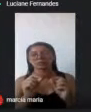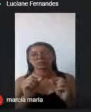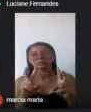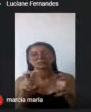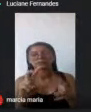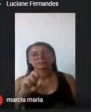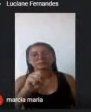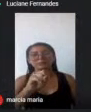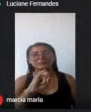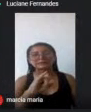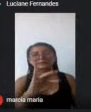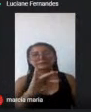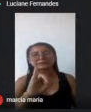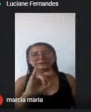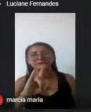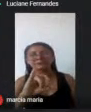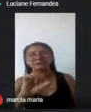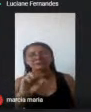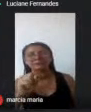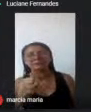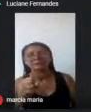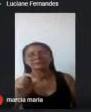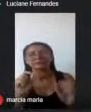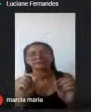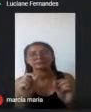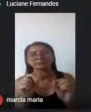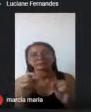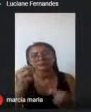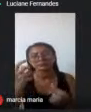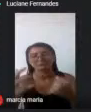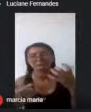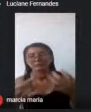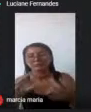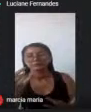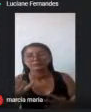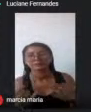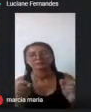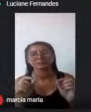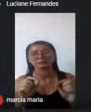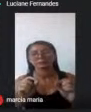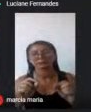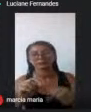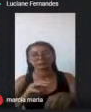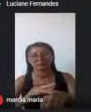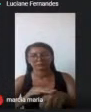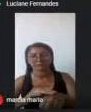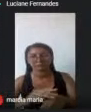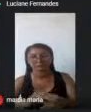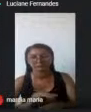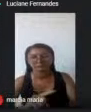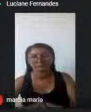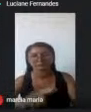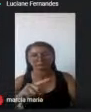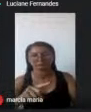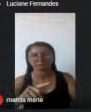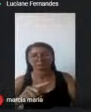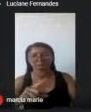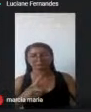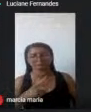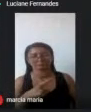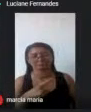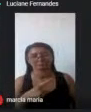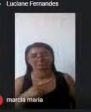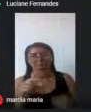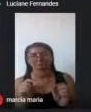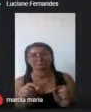nessa ideia de estarmos conversando sobre sífilis, porque ela traz um leque de informações,